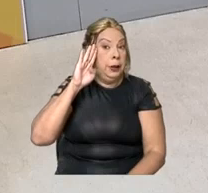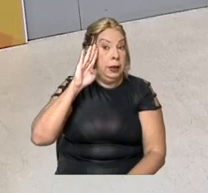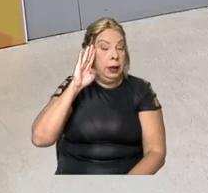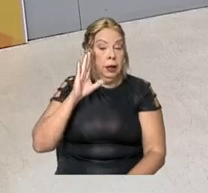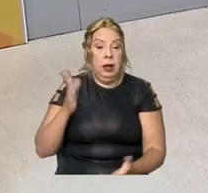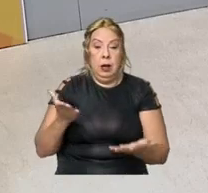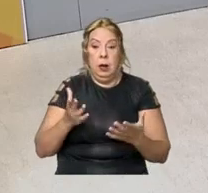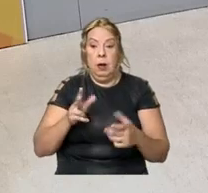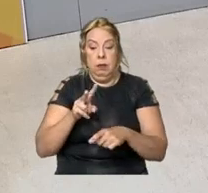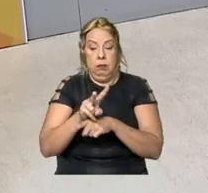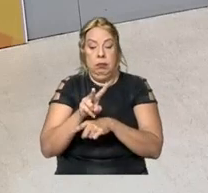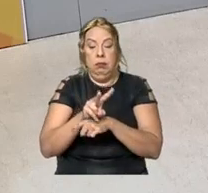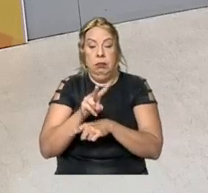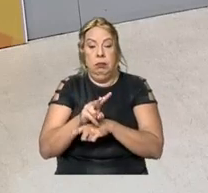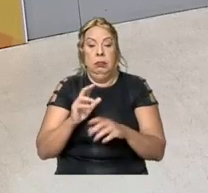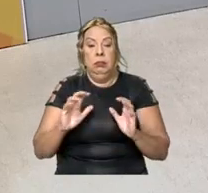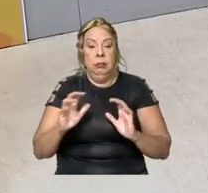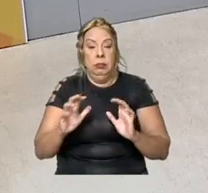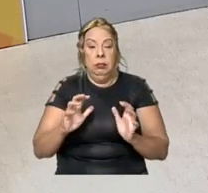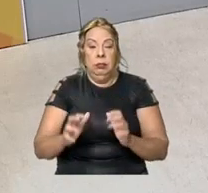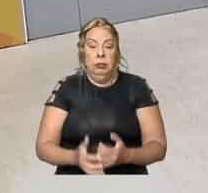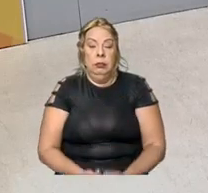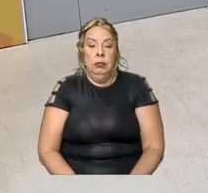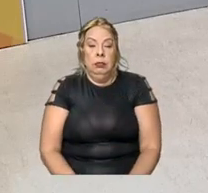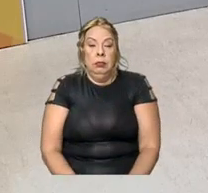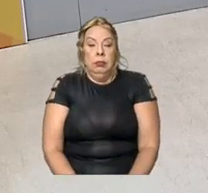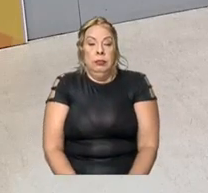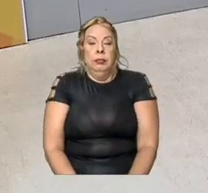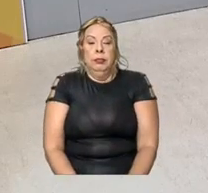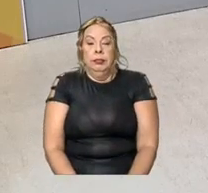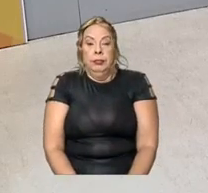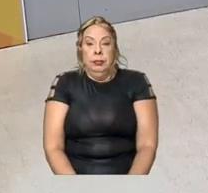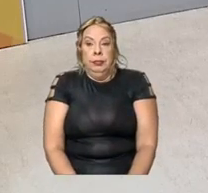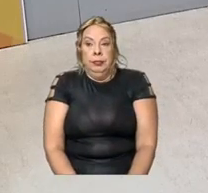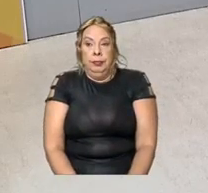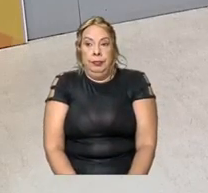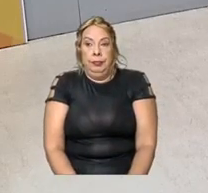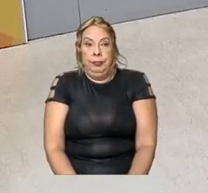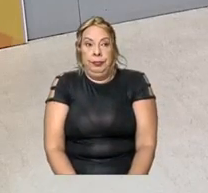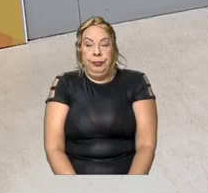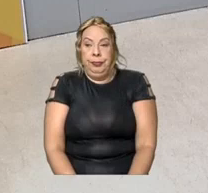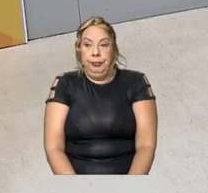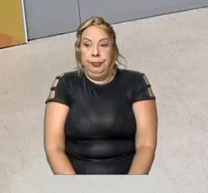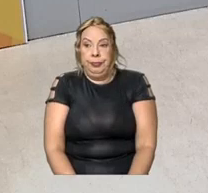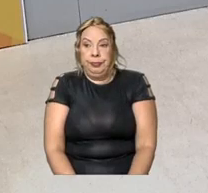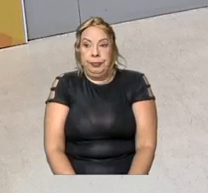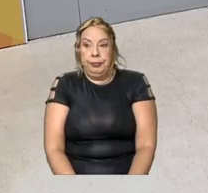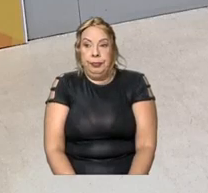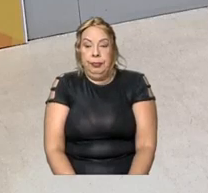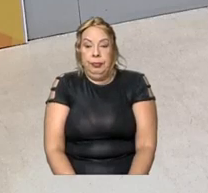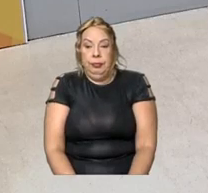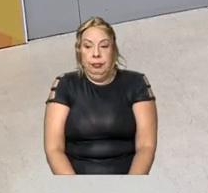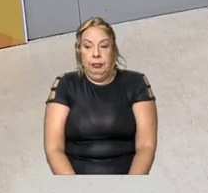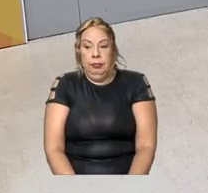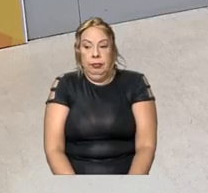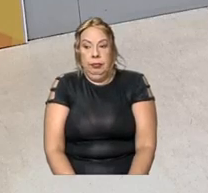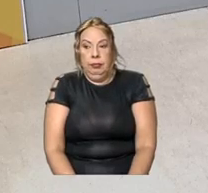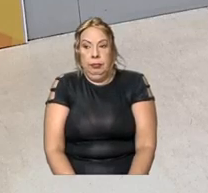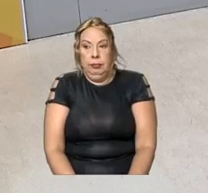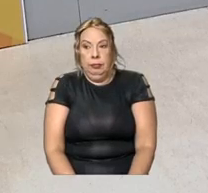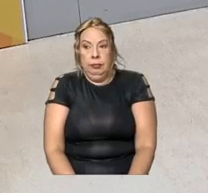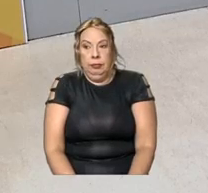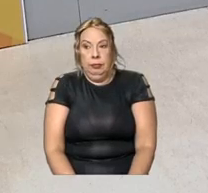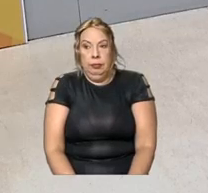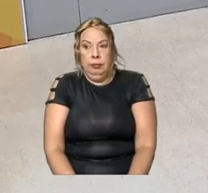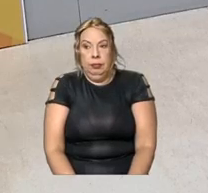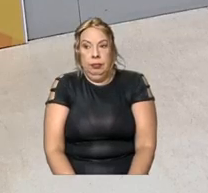das bolinhas do nosso segundo prêmio, um Apple iPhone 14 Pro, valendo a partir de agora. Chama a primeira bolinha, Bia.